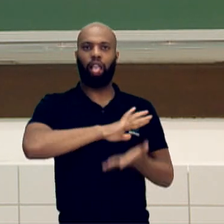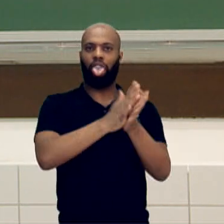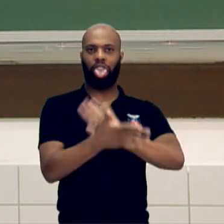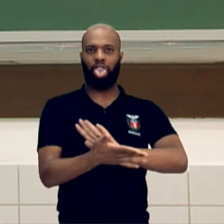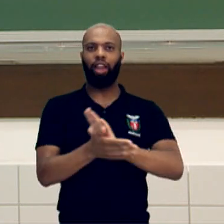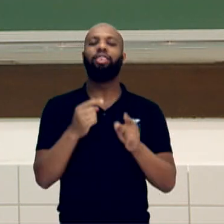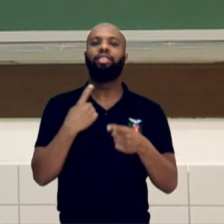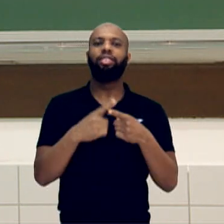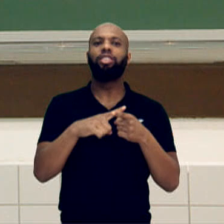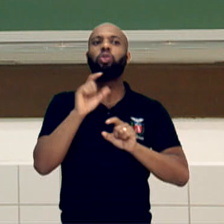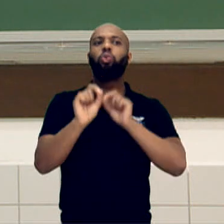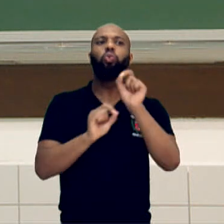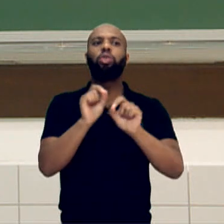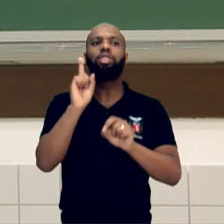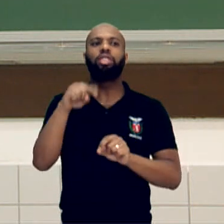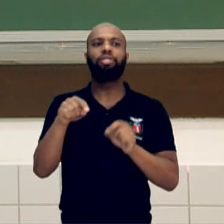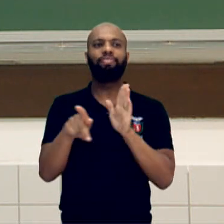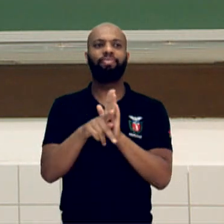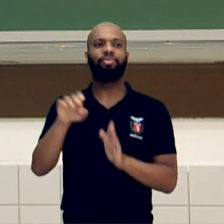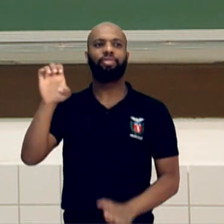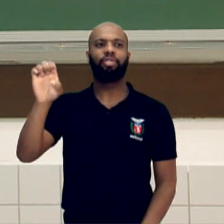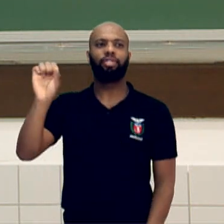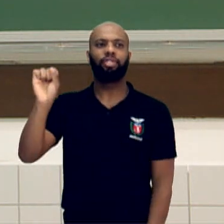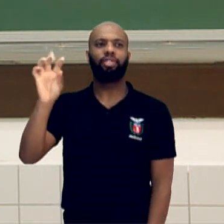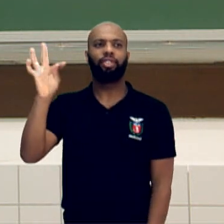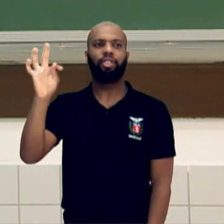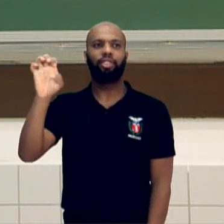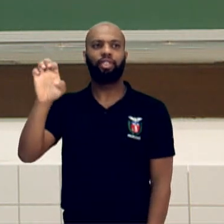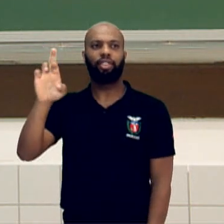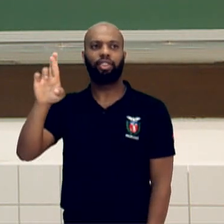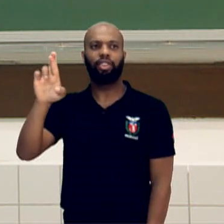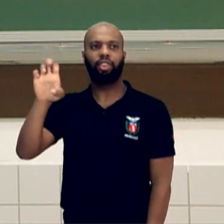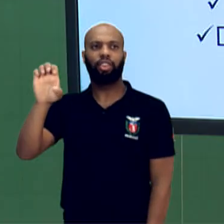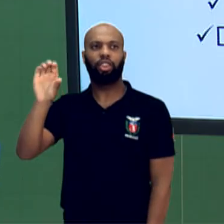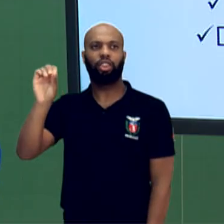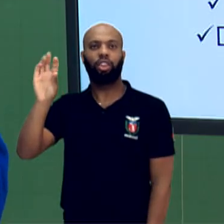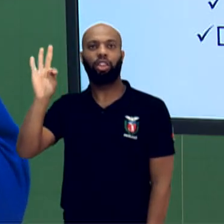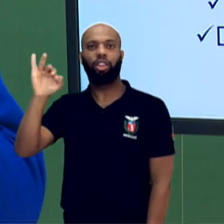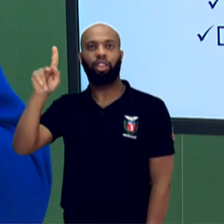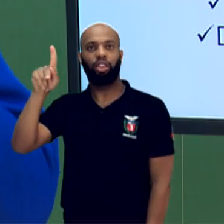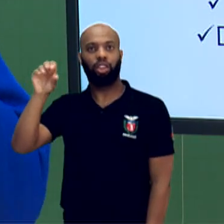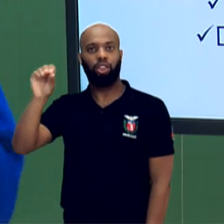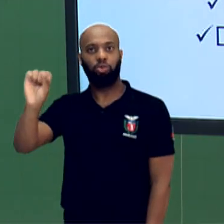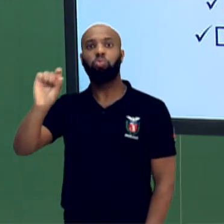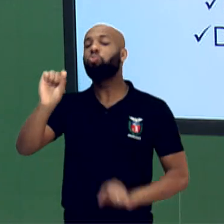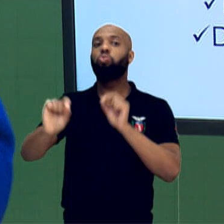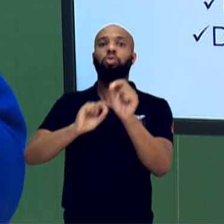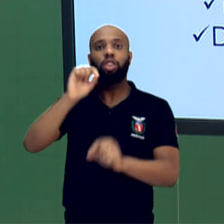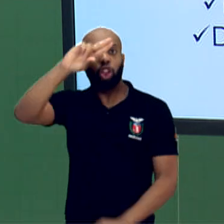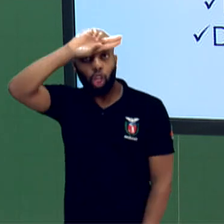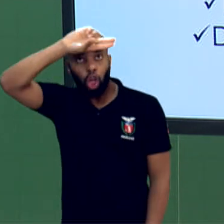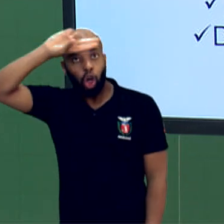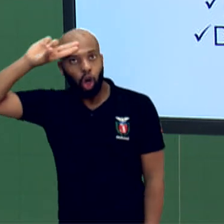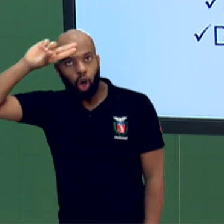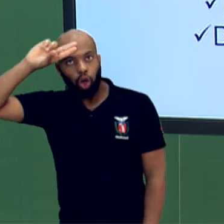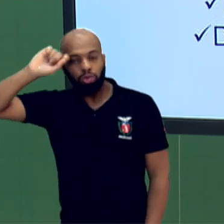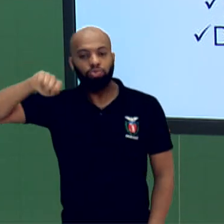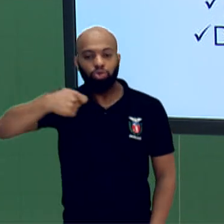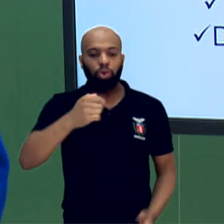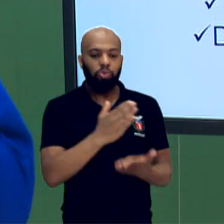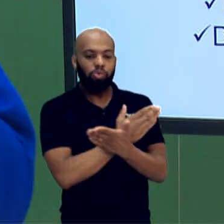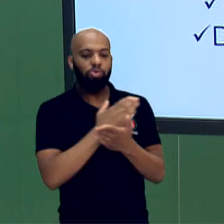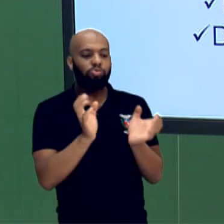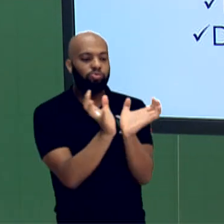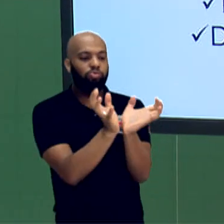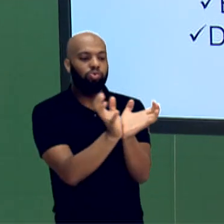espanhol, estereotipos. São estereótipos, rótulos, muitas vezes, que discriminam uma nação em relação àquilo